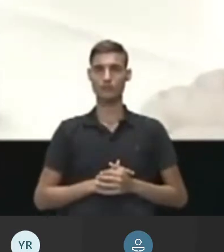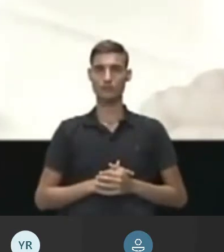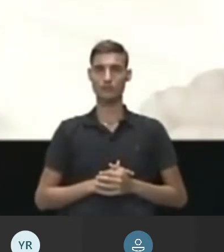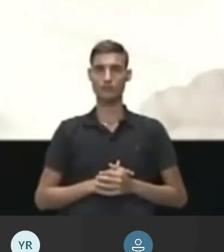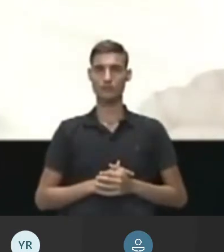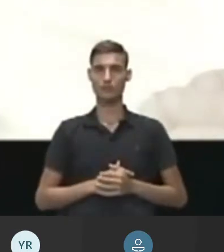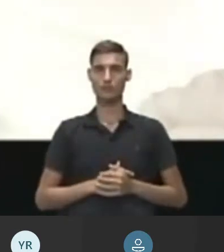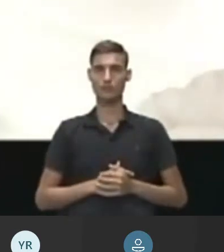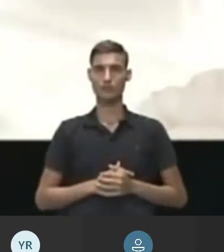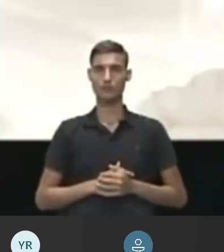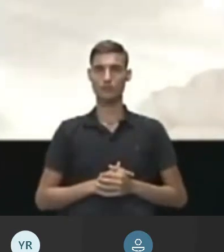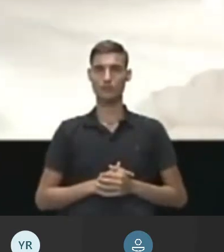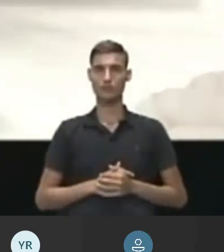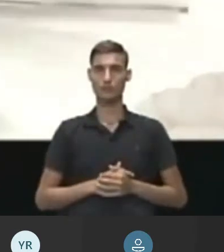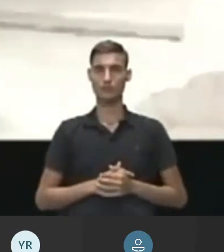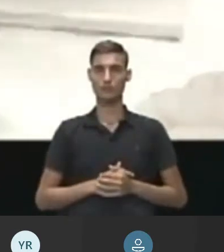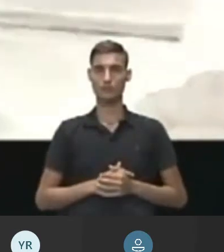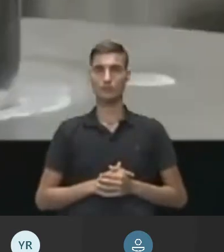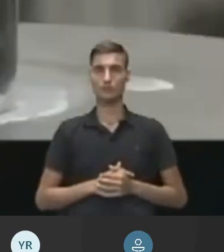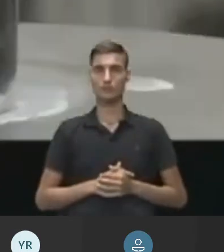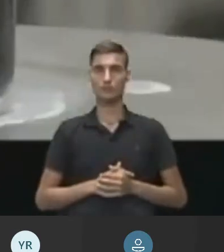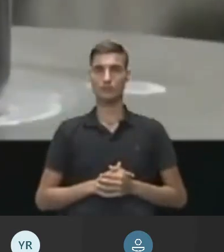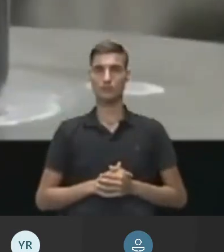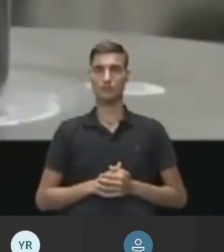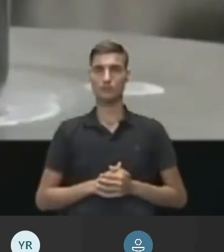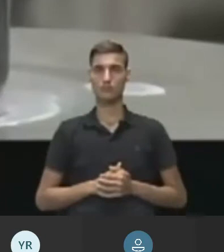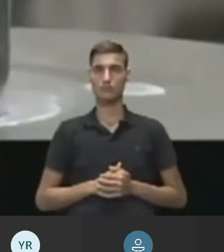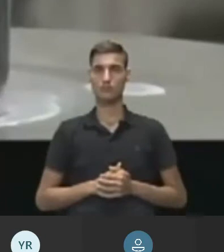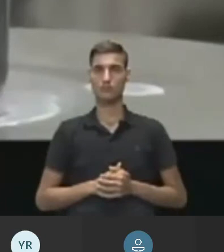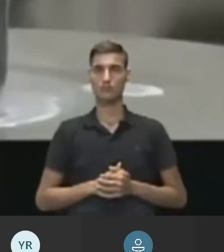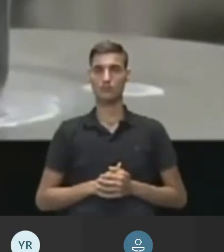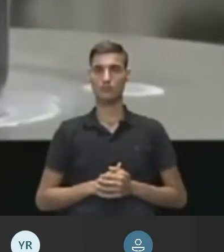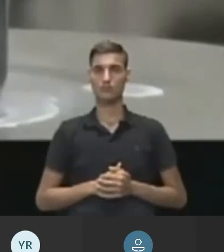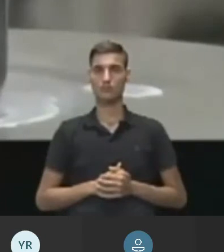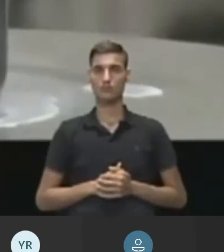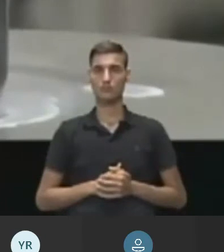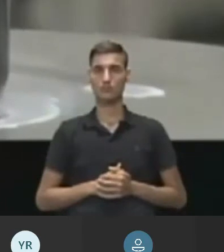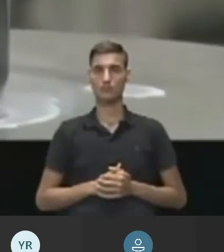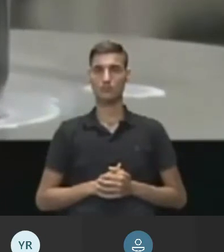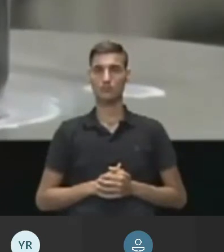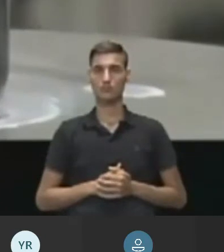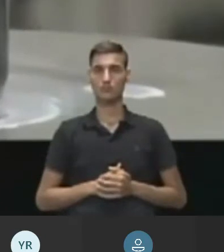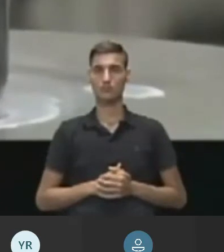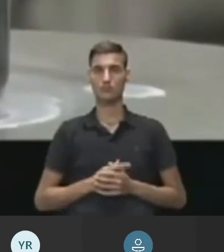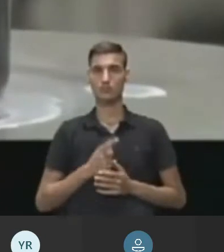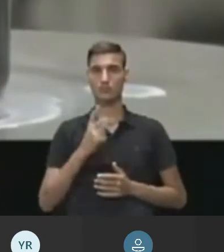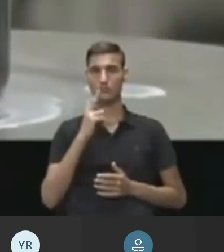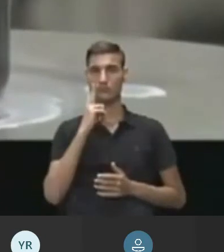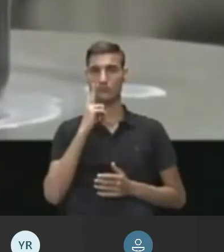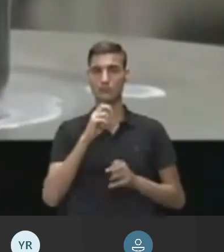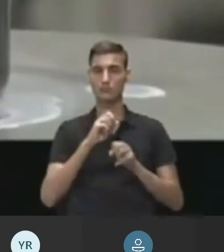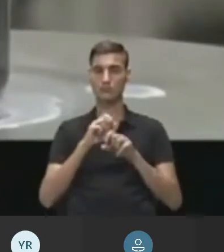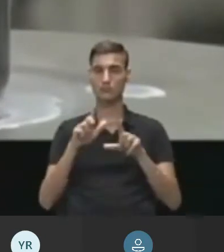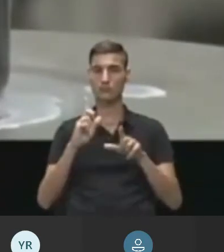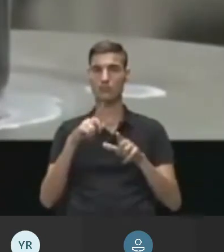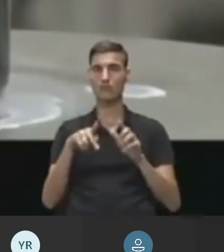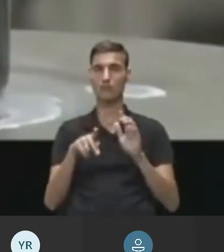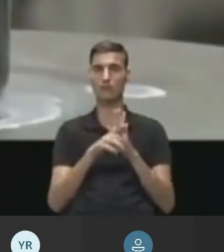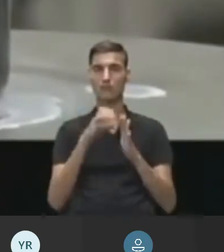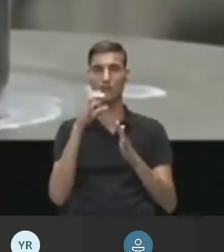transparentes, a gente só via aquela película, né, no meio. Isso aí foi colocado numa